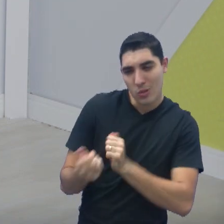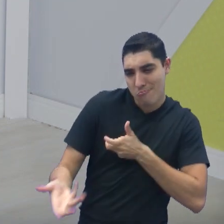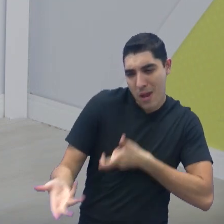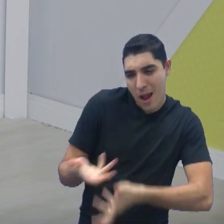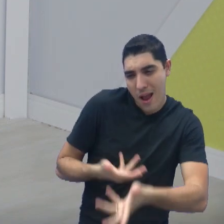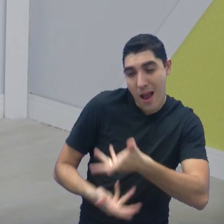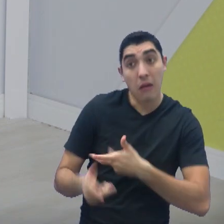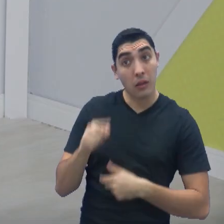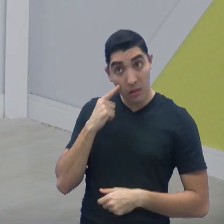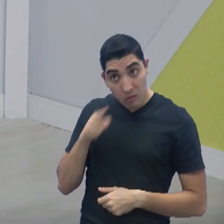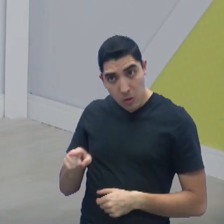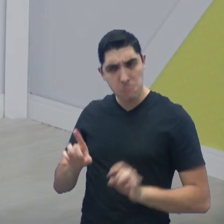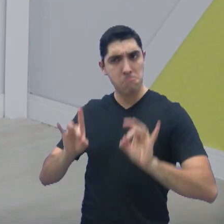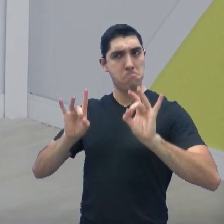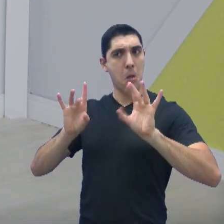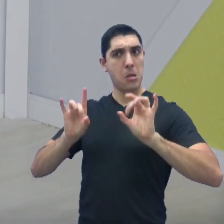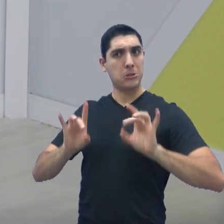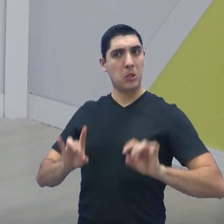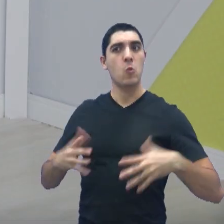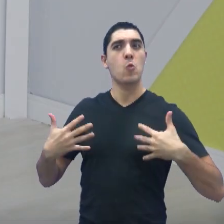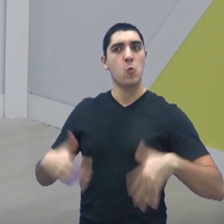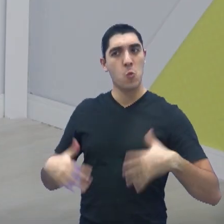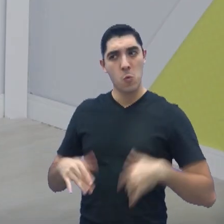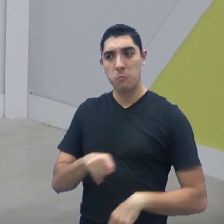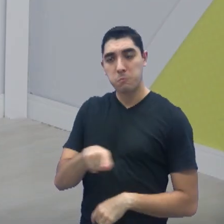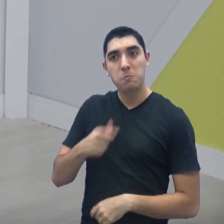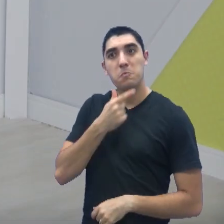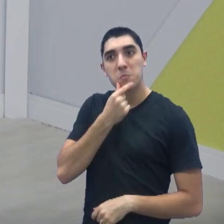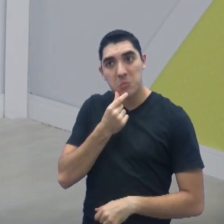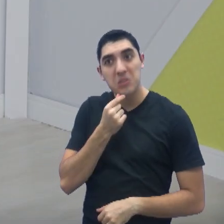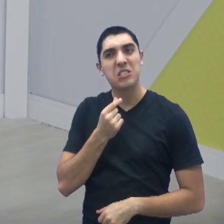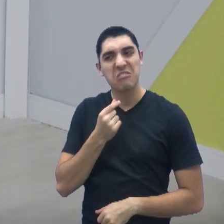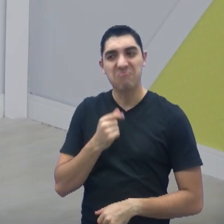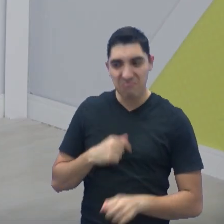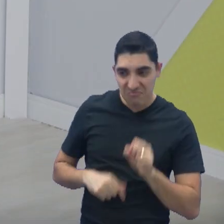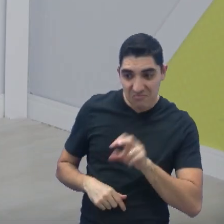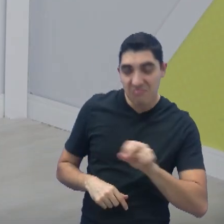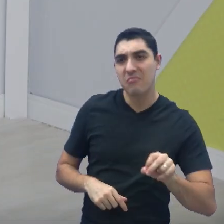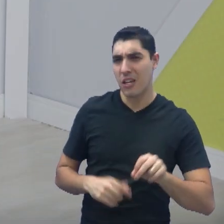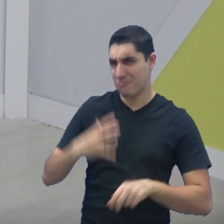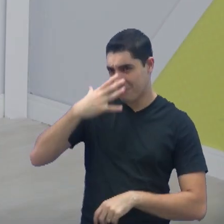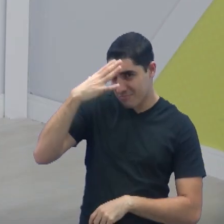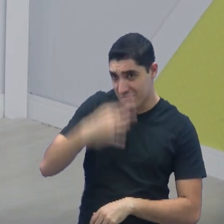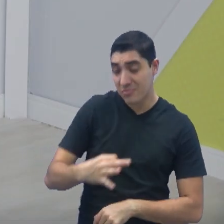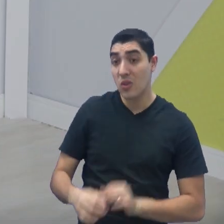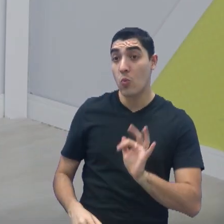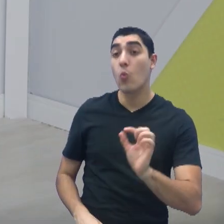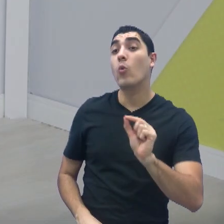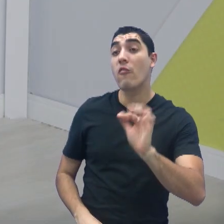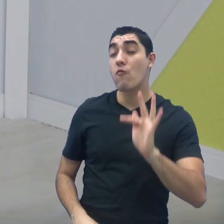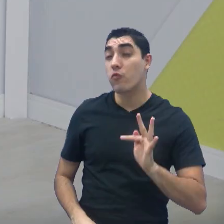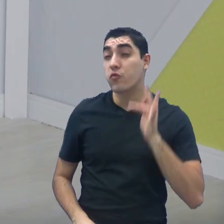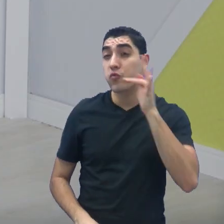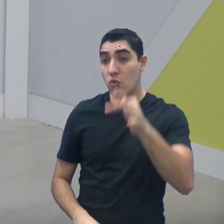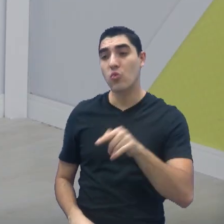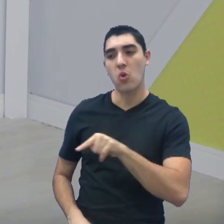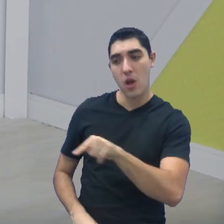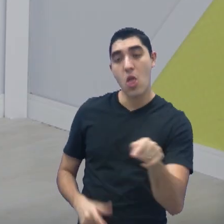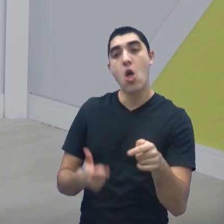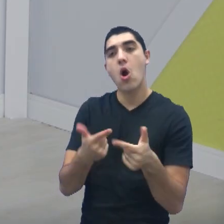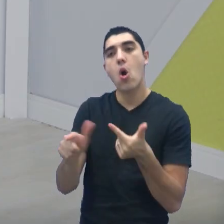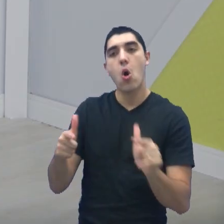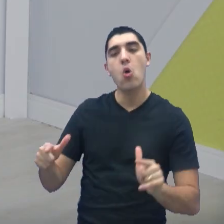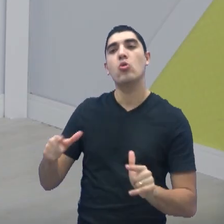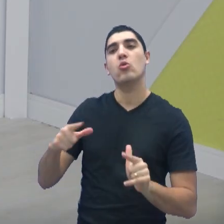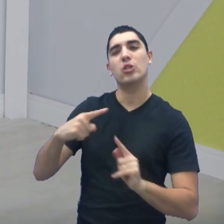rara aí dentro desta molecada, que não tenho dúvida, futuramente, já é uma realidade, mas futuramente em outras categorias vai